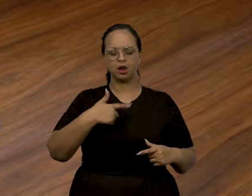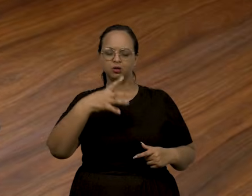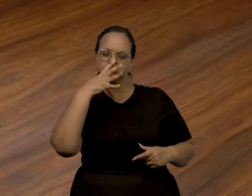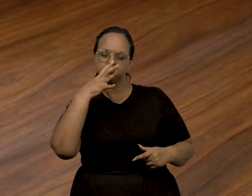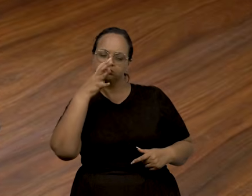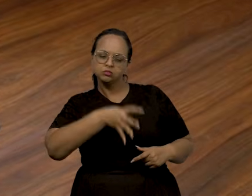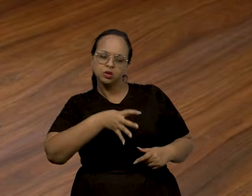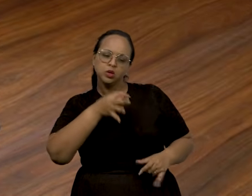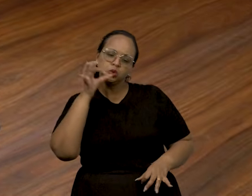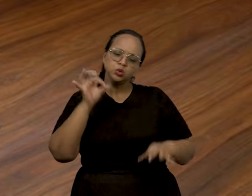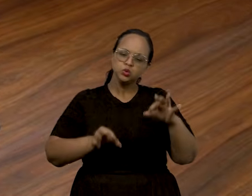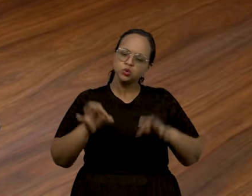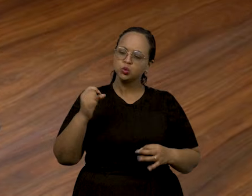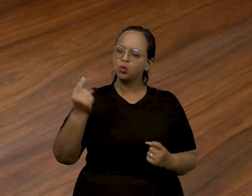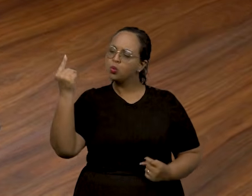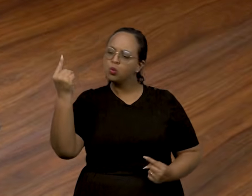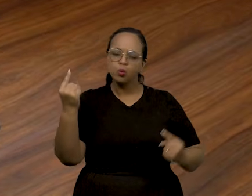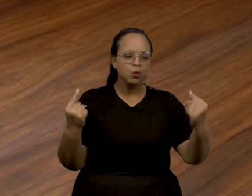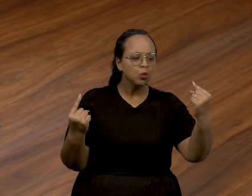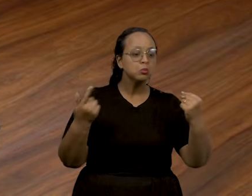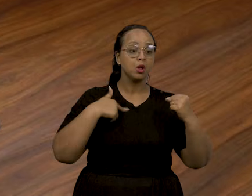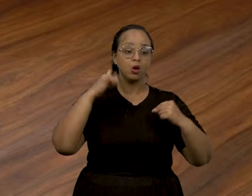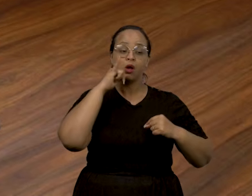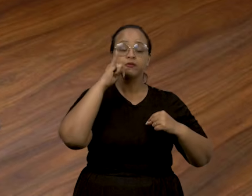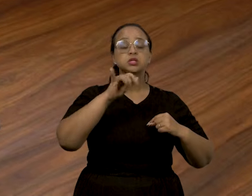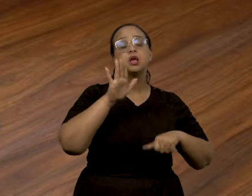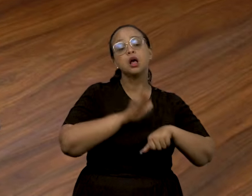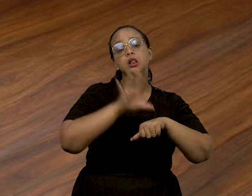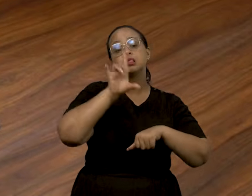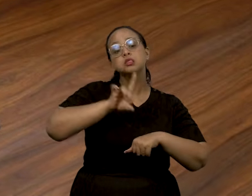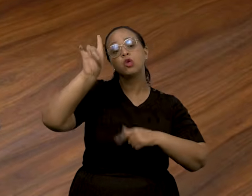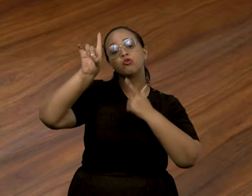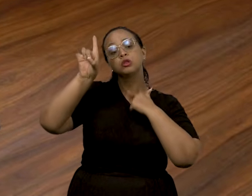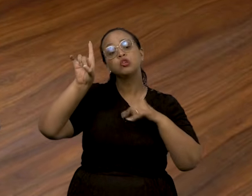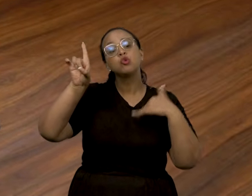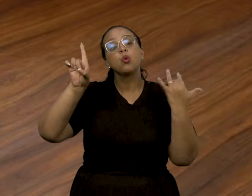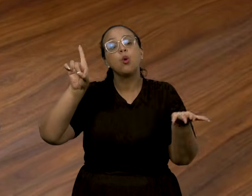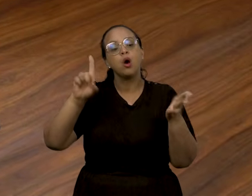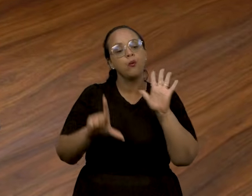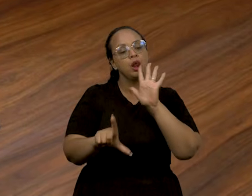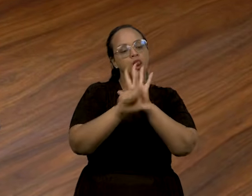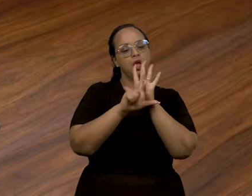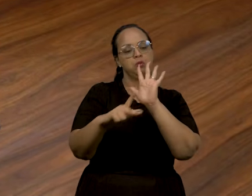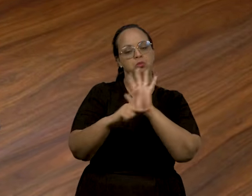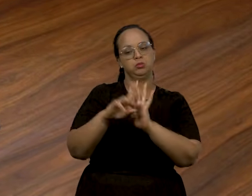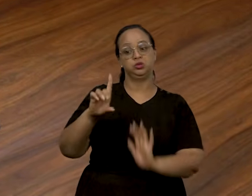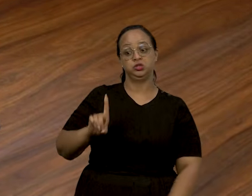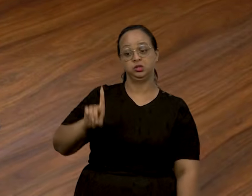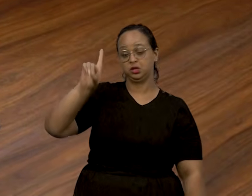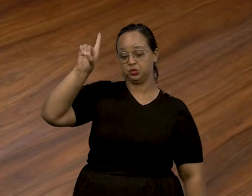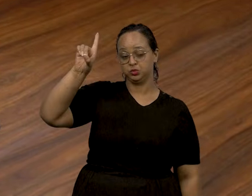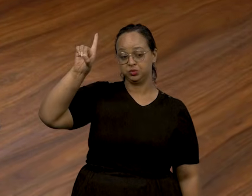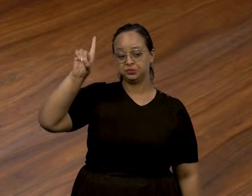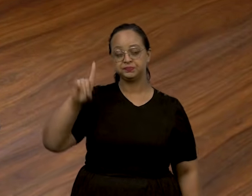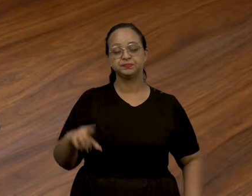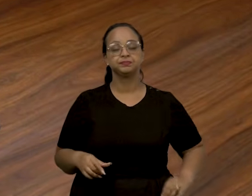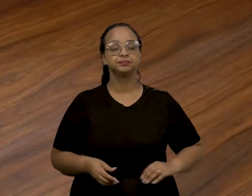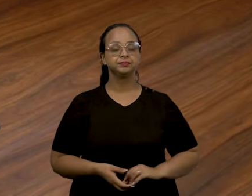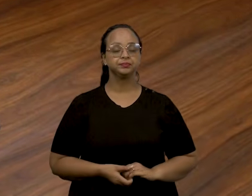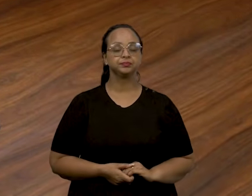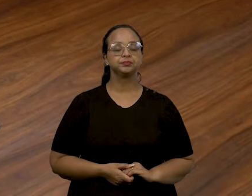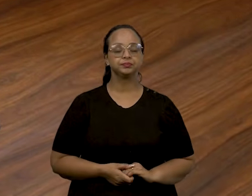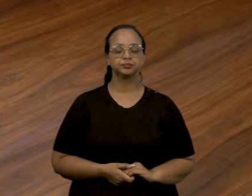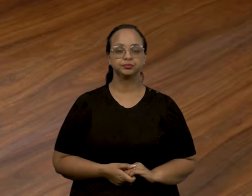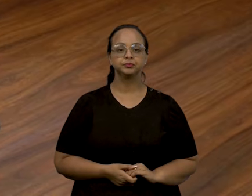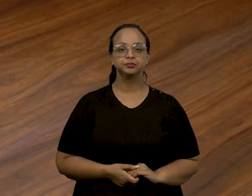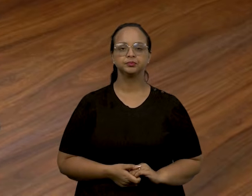que já tratando sobre a vida de Moisés. Moisés é considerado aqui vamos dizer assim, o primeiro legislador, porque